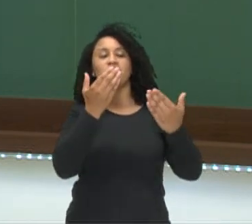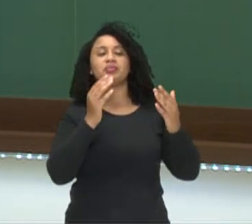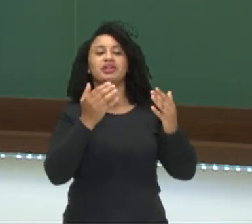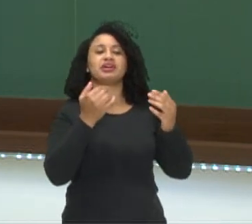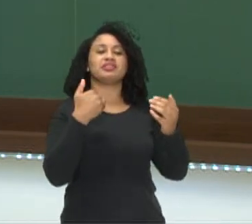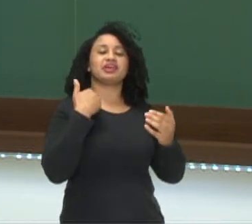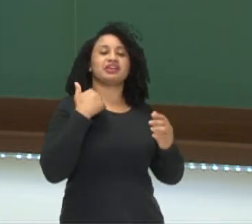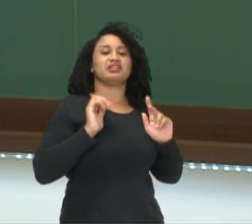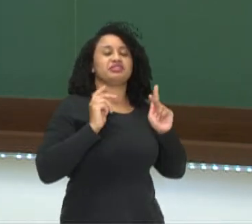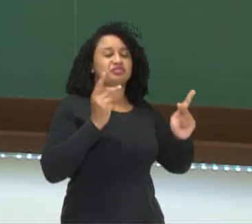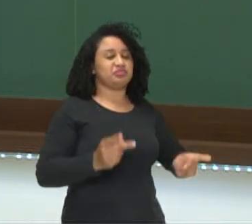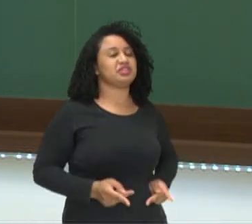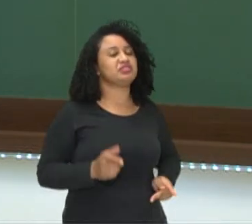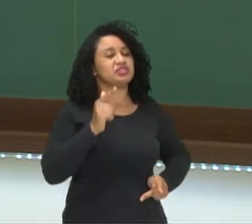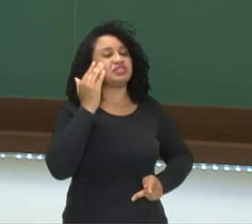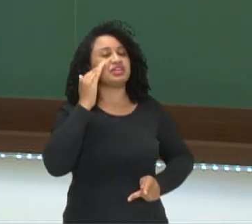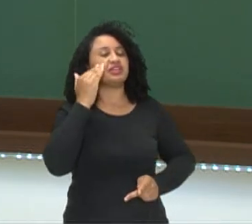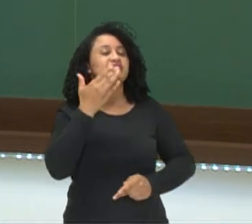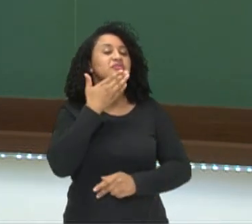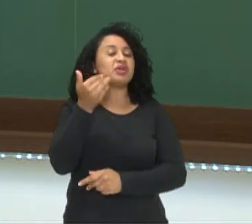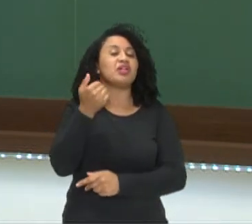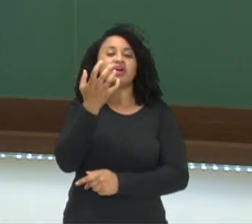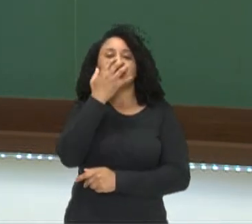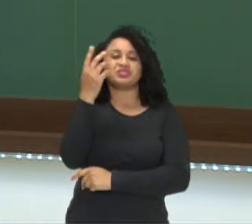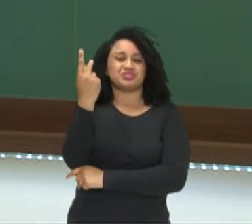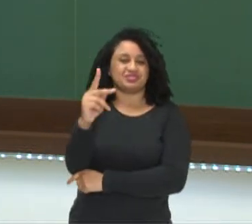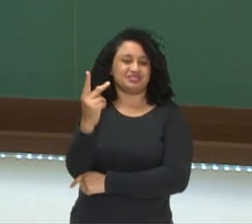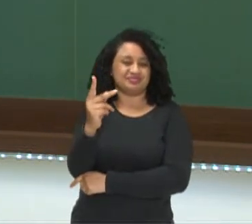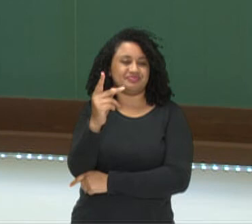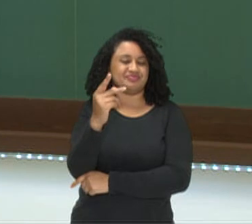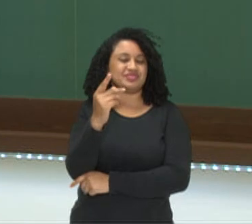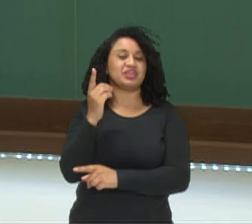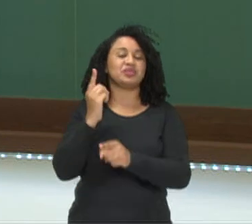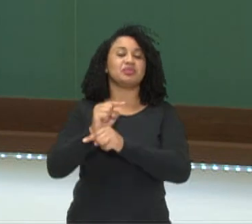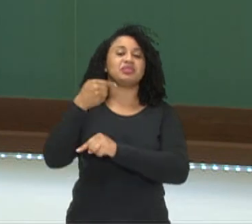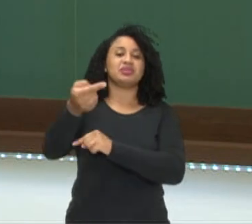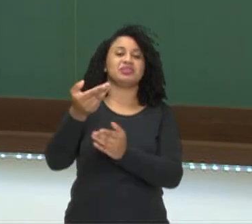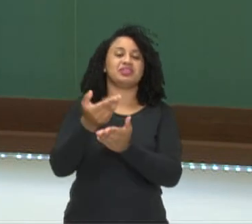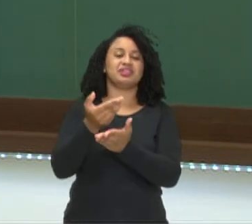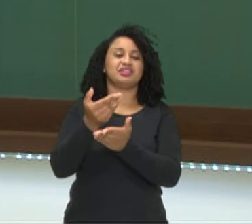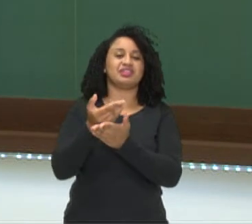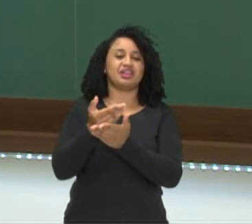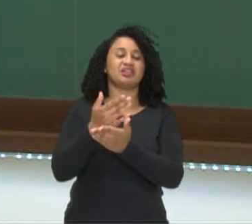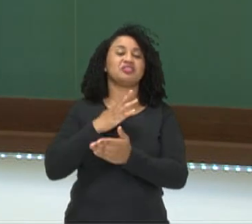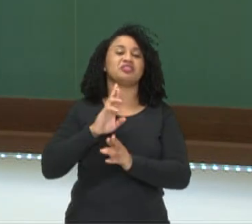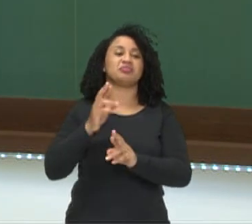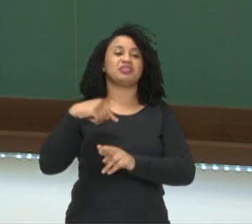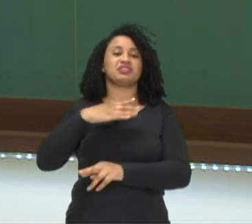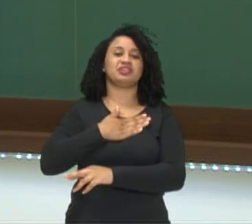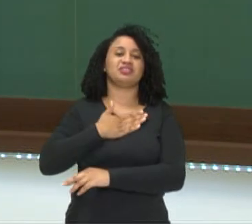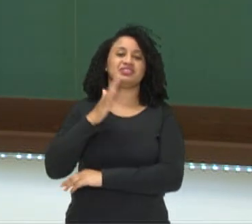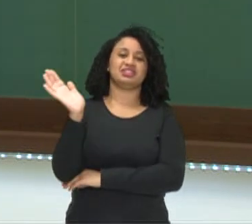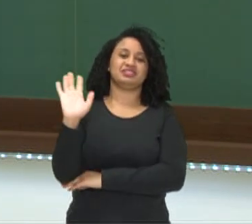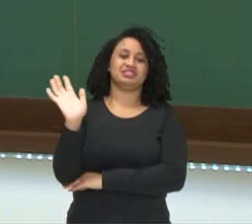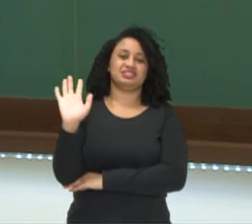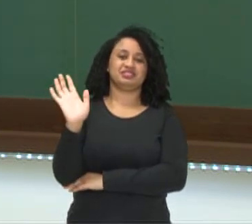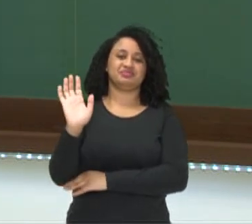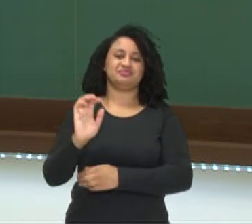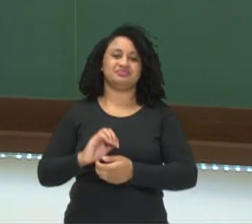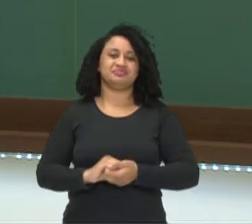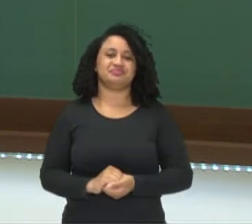humana e você pode entender um pouquinho melhor o seu pet. A gente se vê na próxima aula, espero que vocês tenham gostado, galerinha. Até mais!